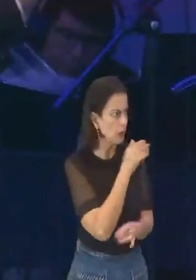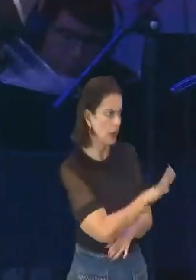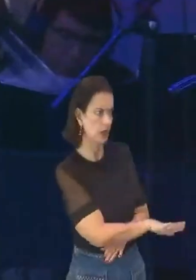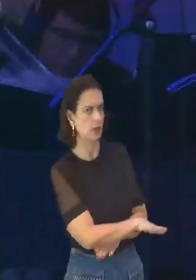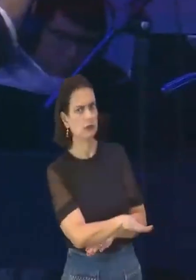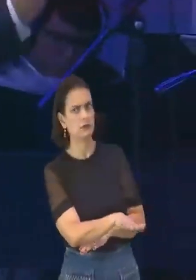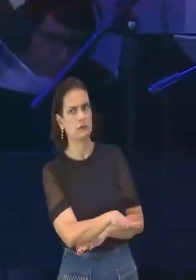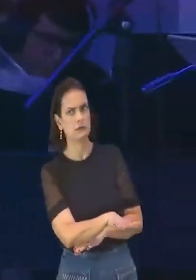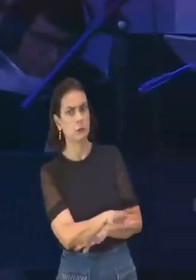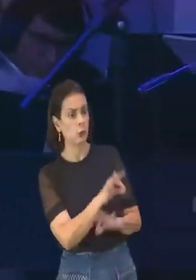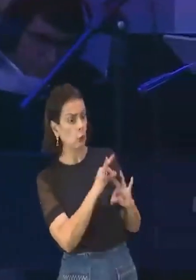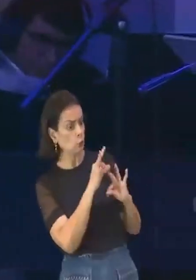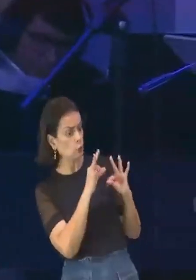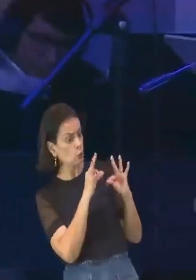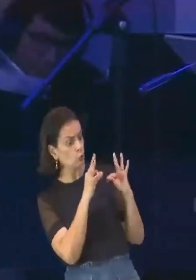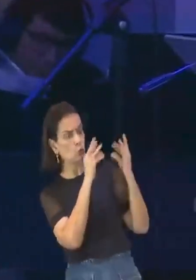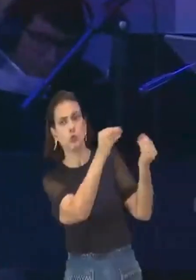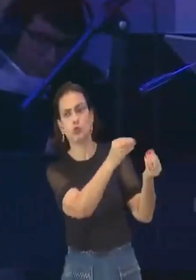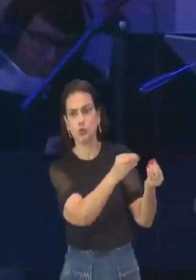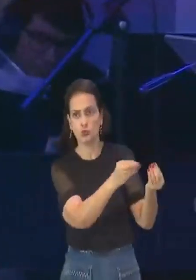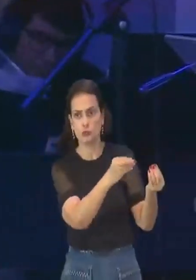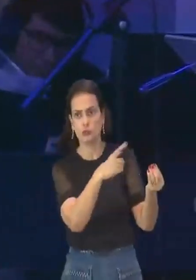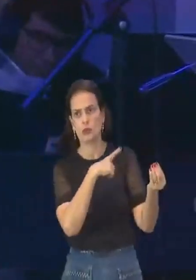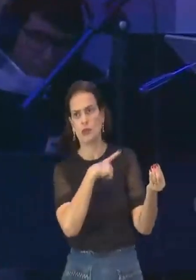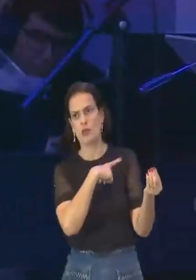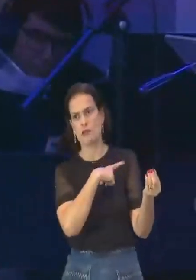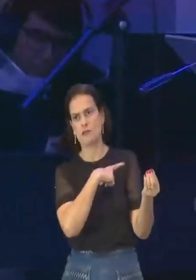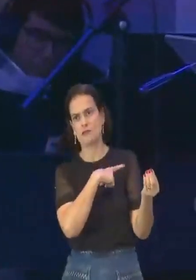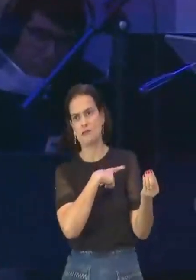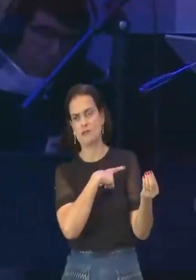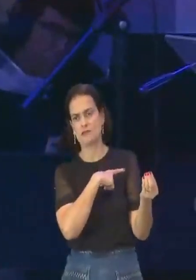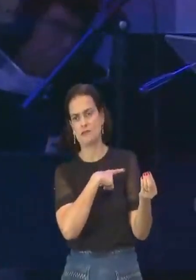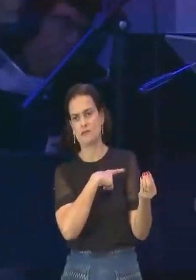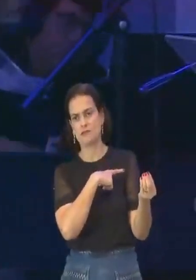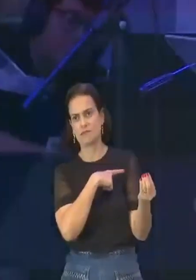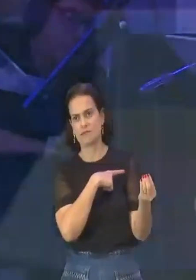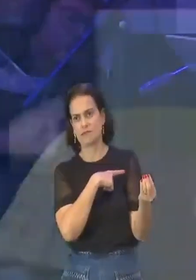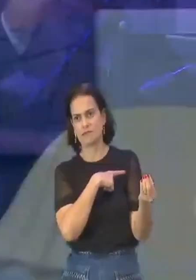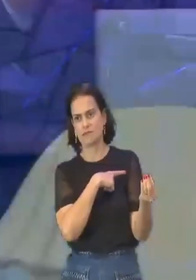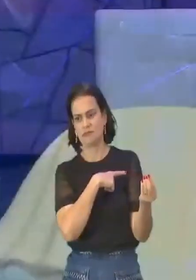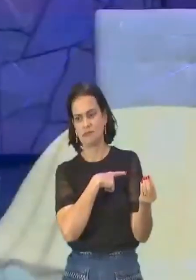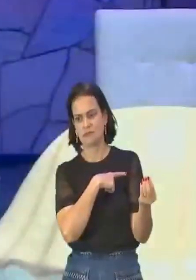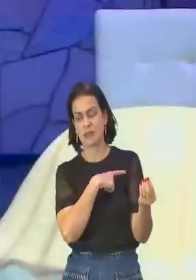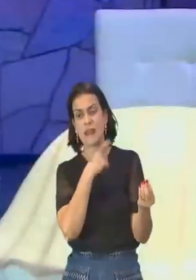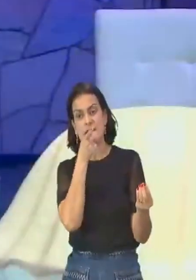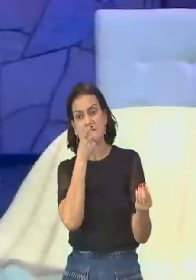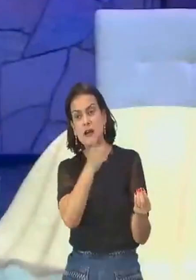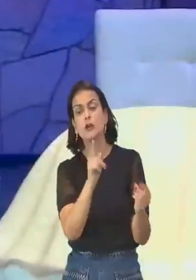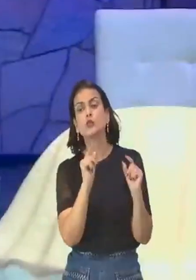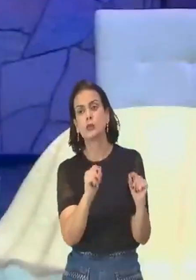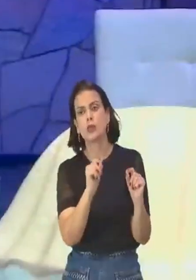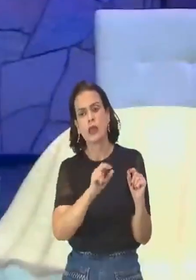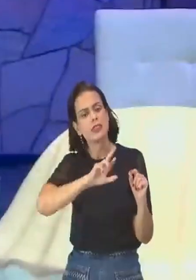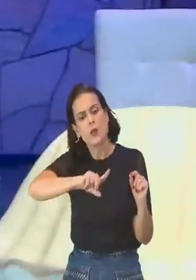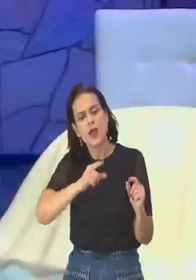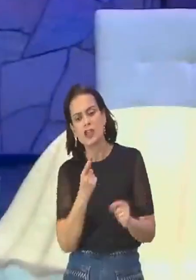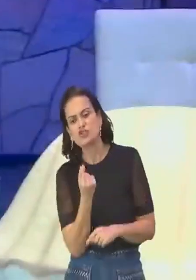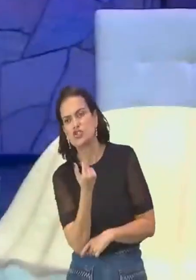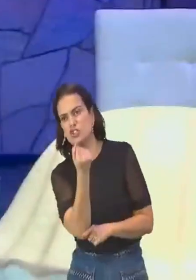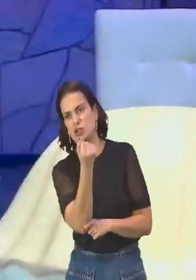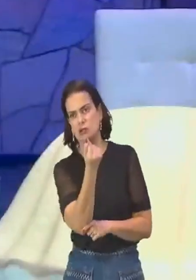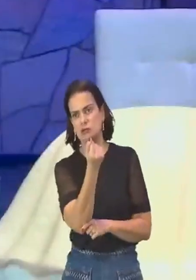crianças! Tudo o que nós temos. Estou falando aqui não de